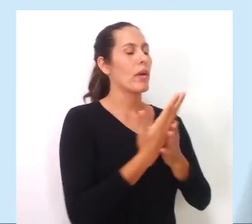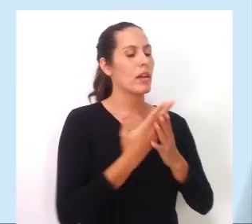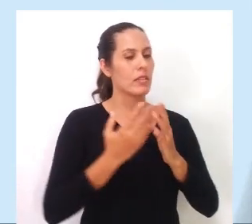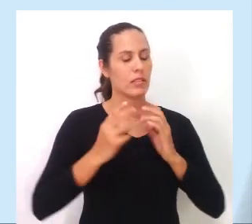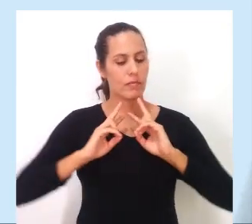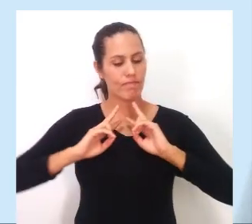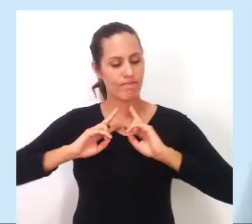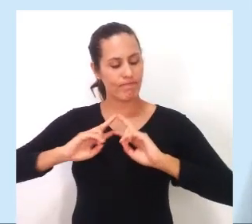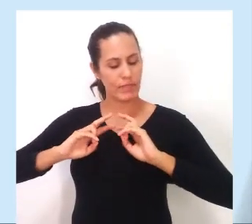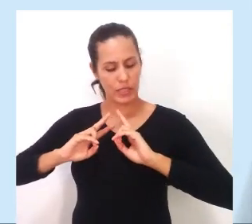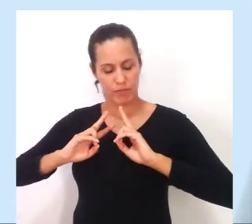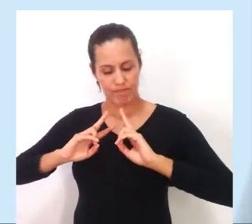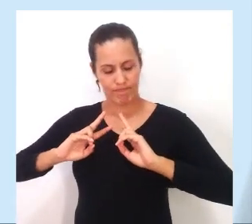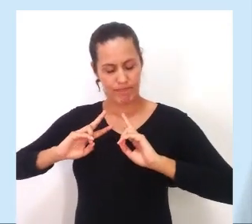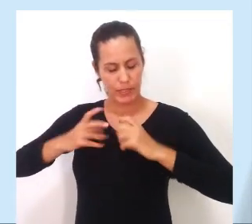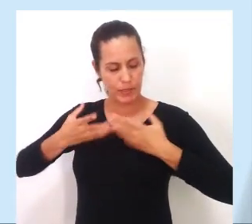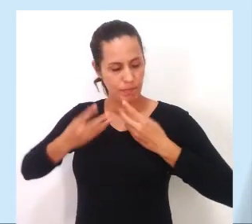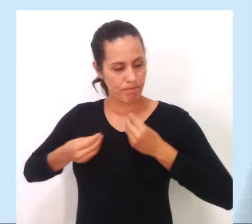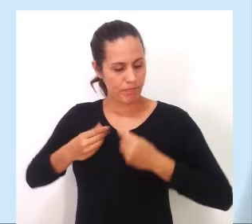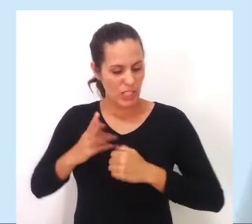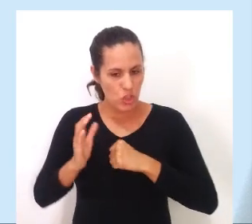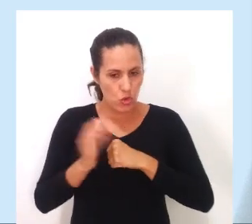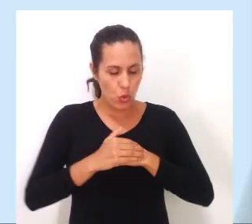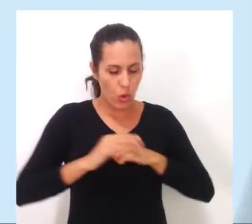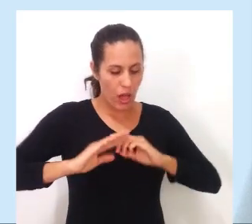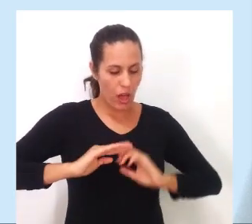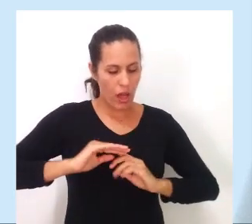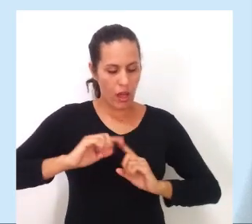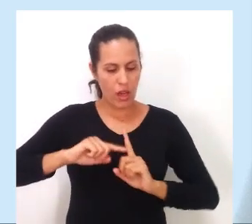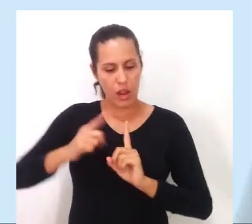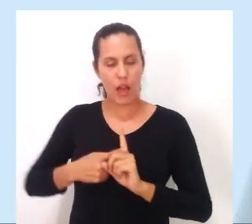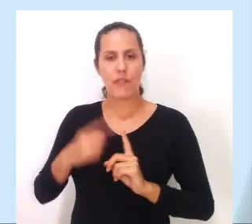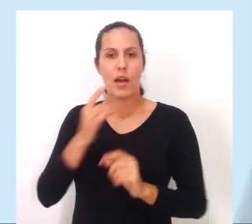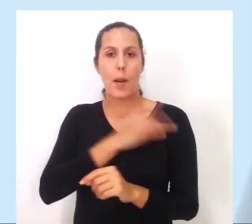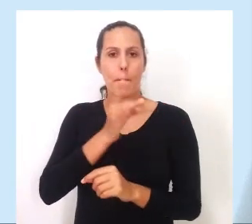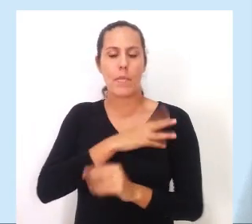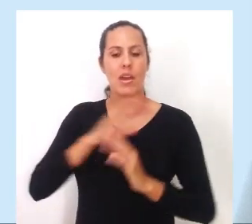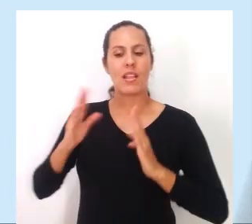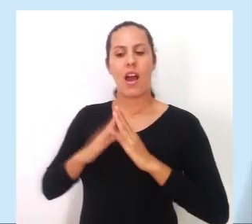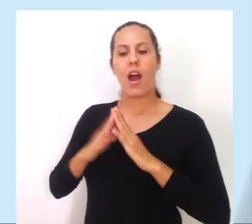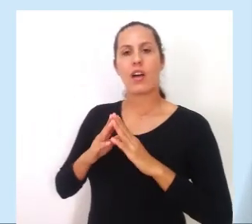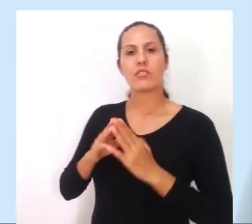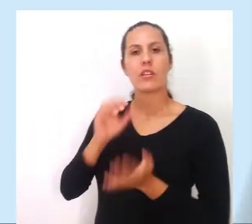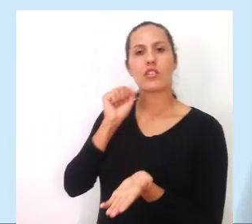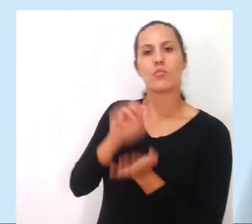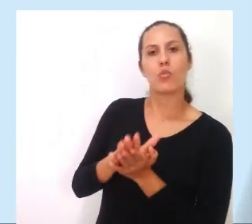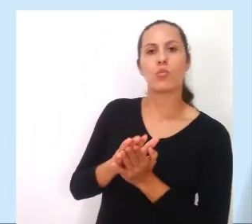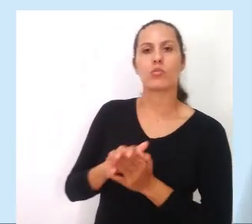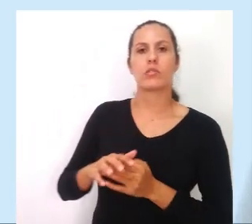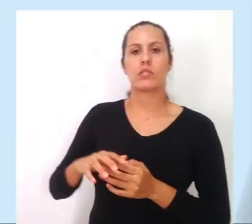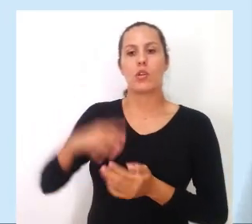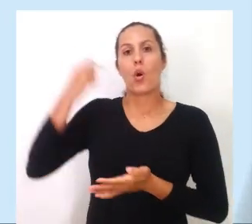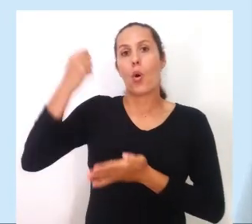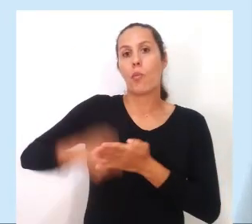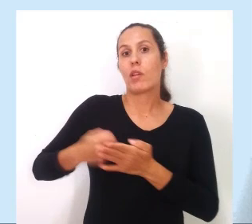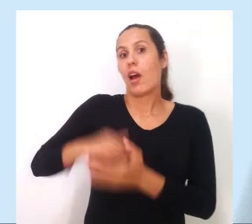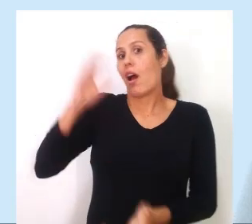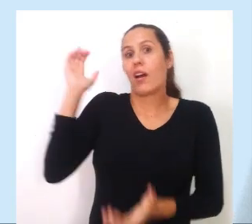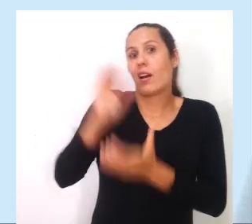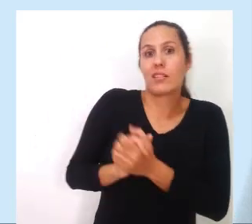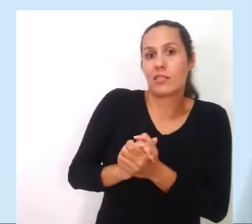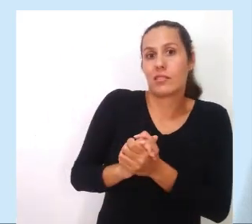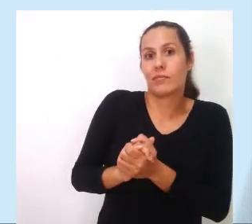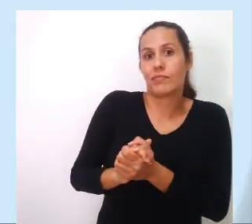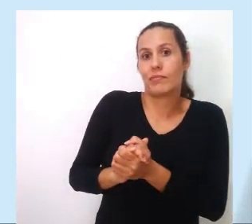começa a esconder que está grávida. Ela tem medo de ser expulsa de casa, né? De ter que